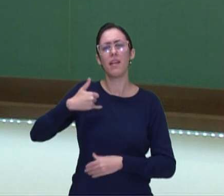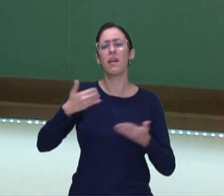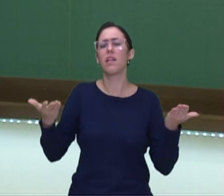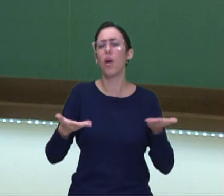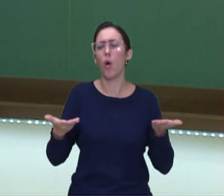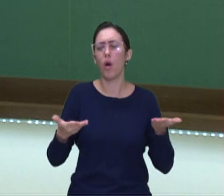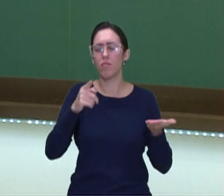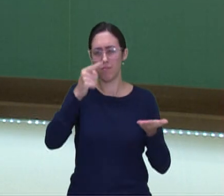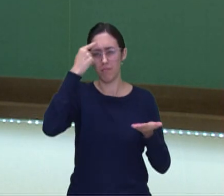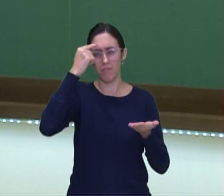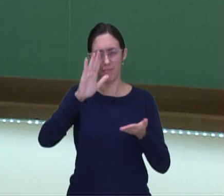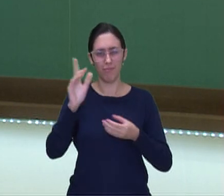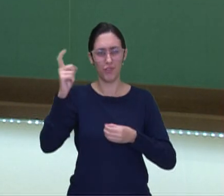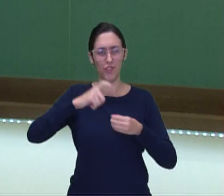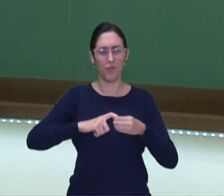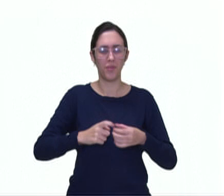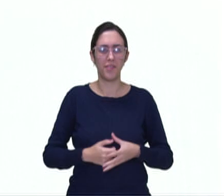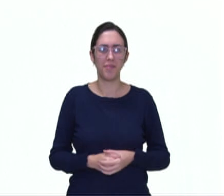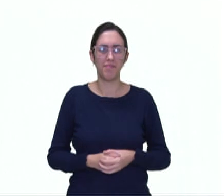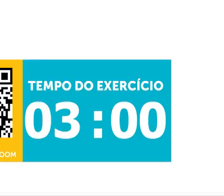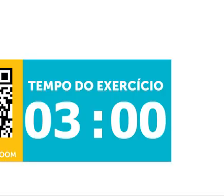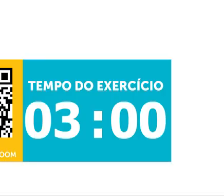um pouquinho e a gente já volta com a resposta.